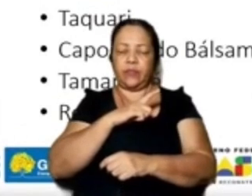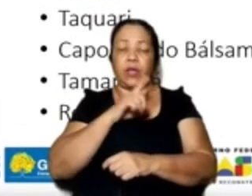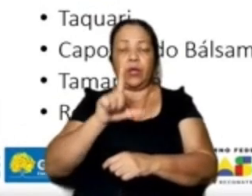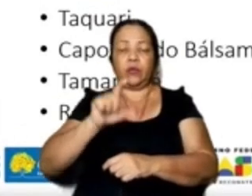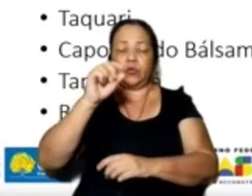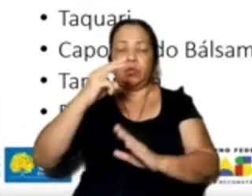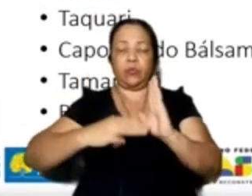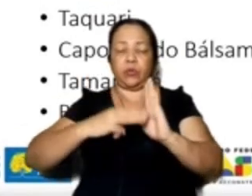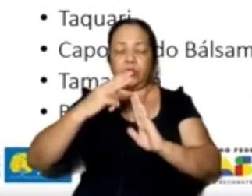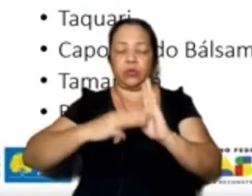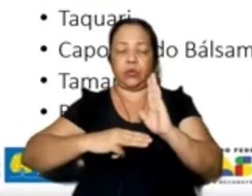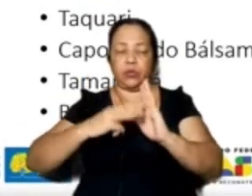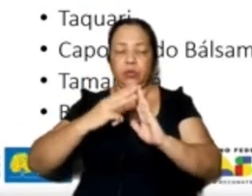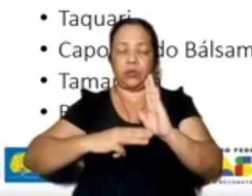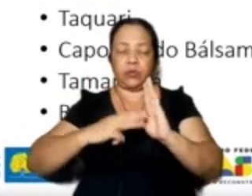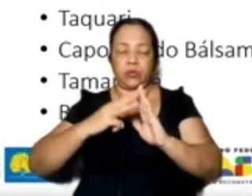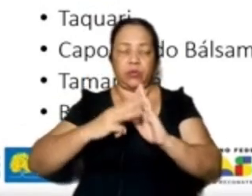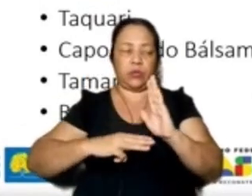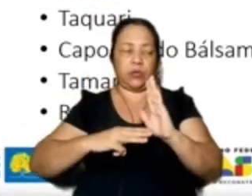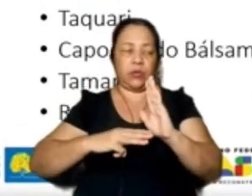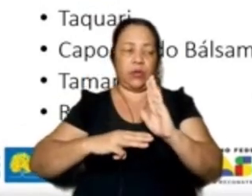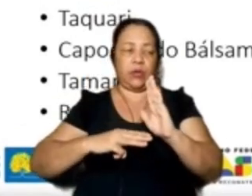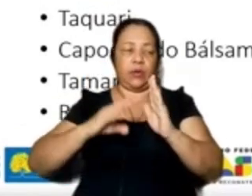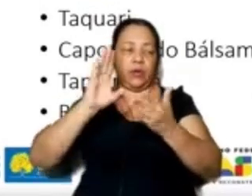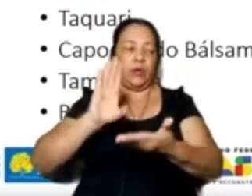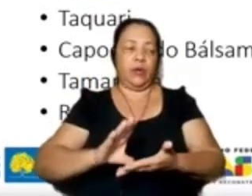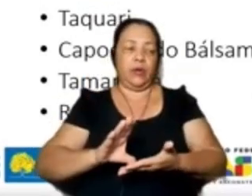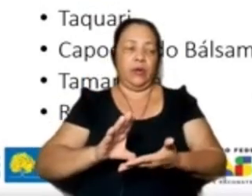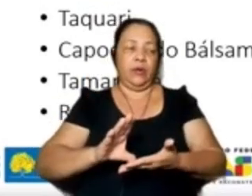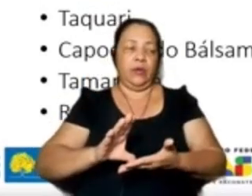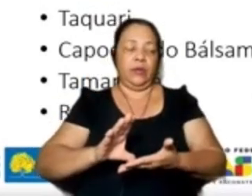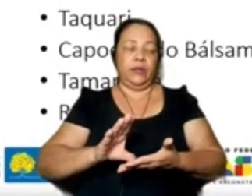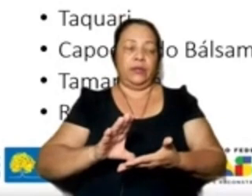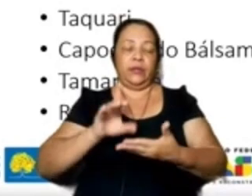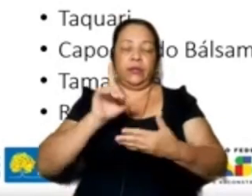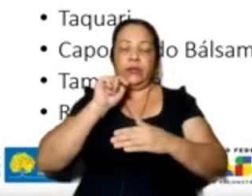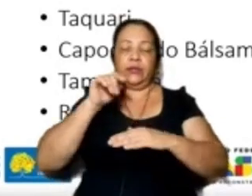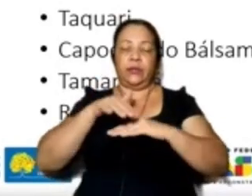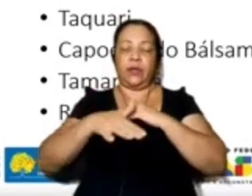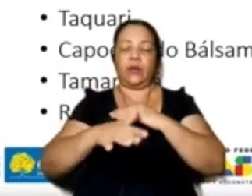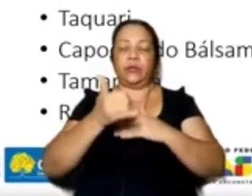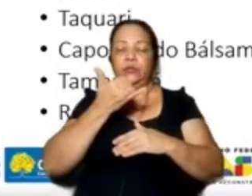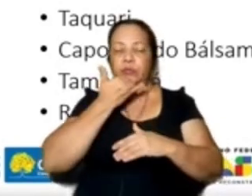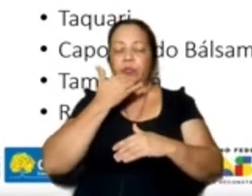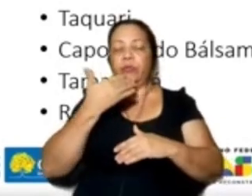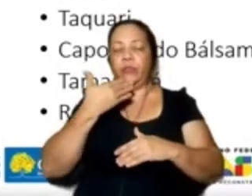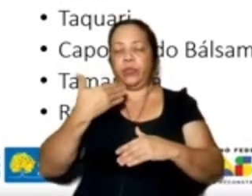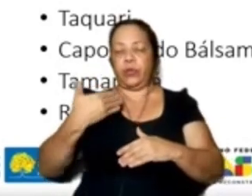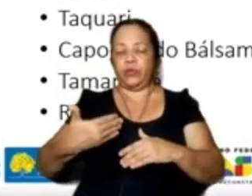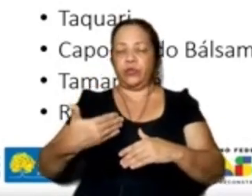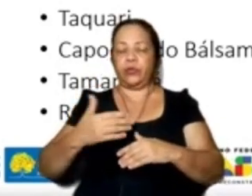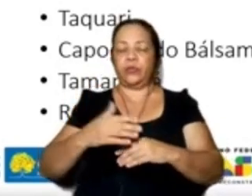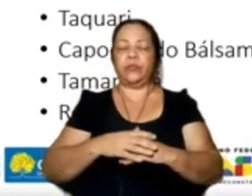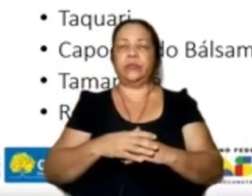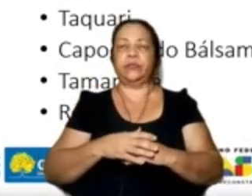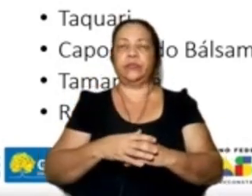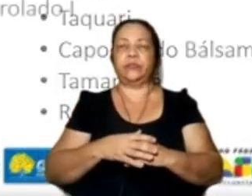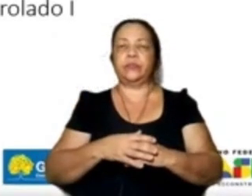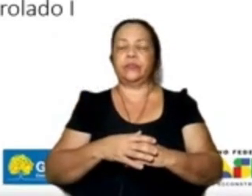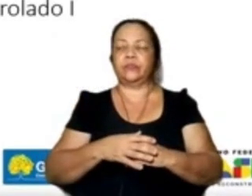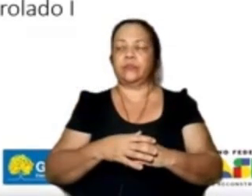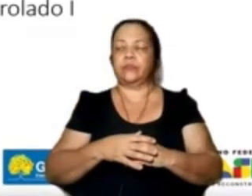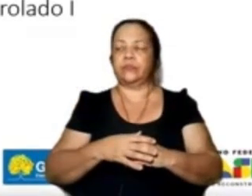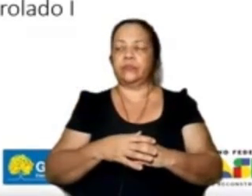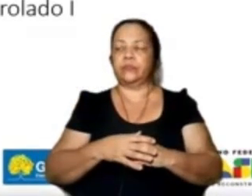pela Agência Nacional de Água, pelo Conselho Nacional de Recursos Hídricos, desculpa, isso foi pedido também no termo de referência. O